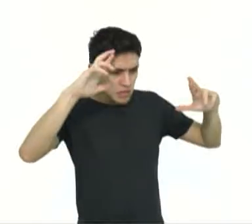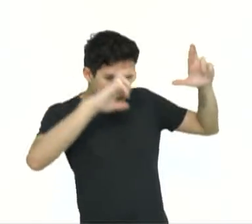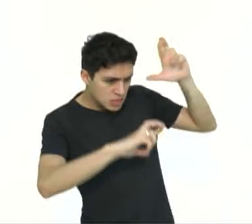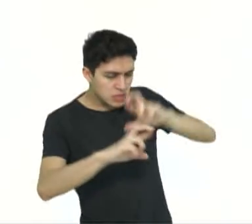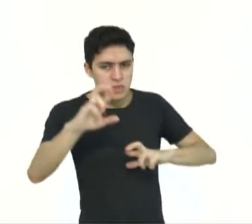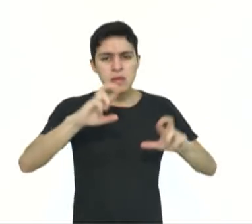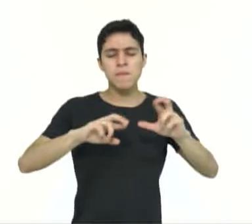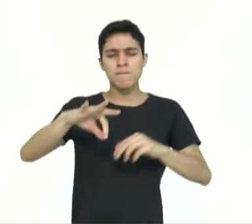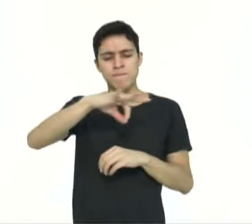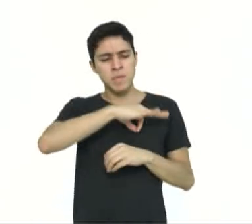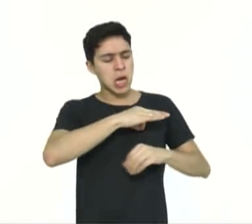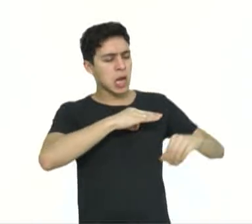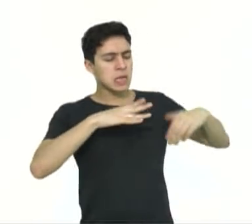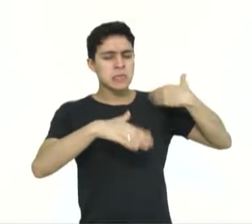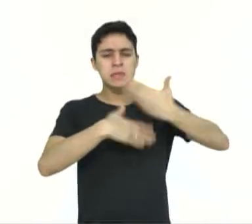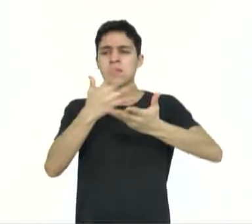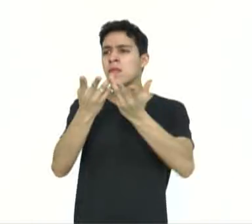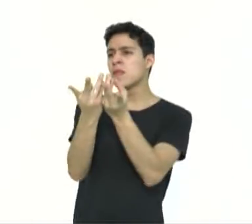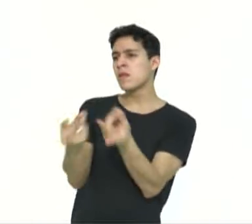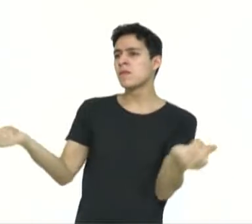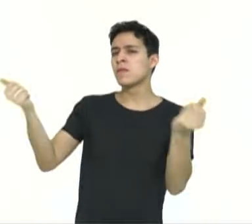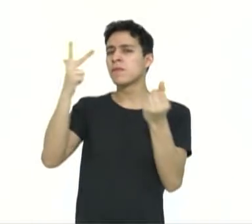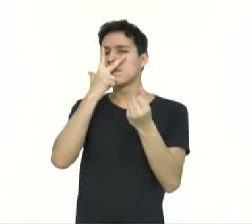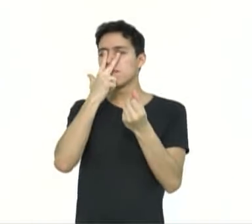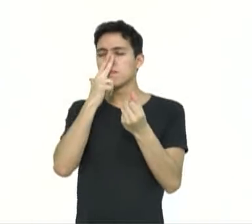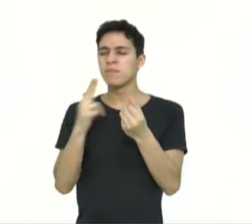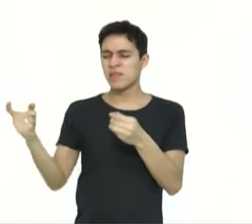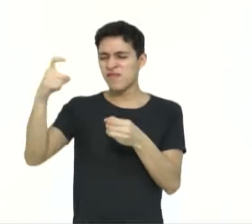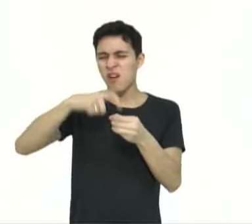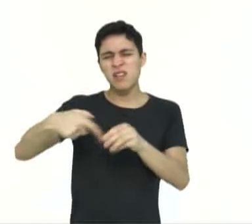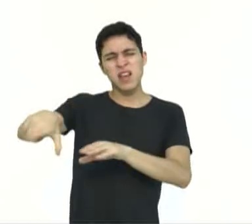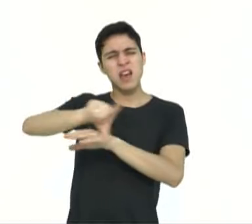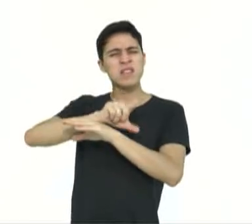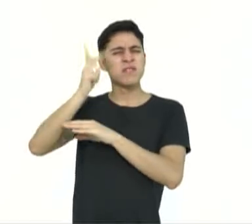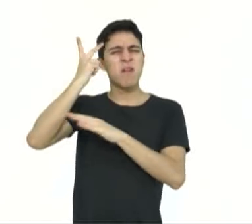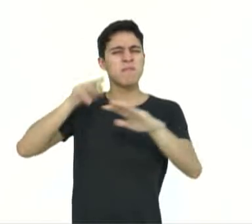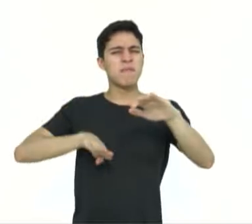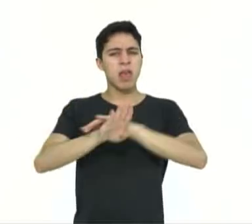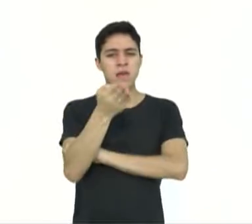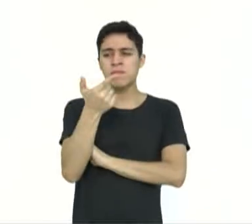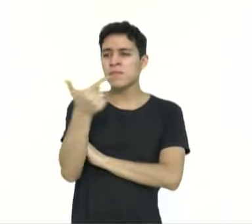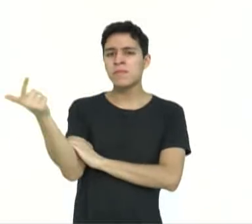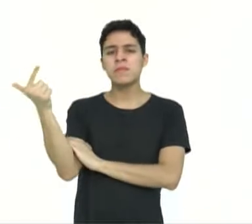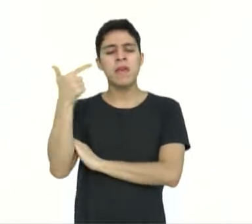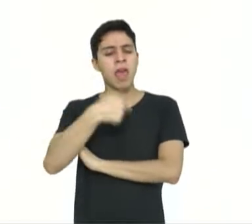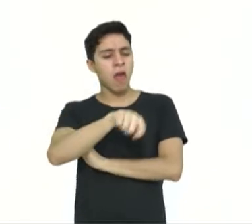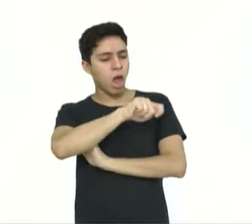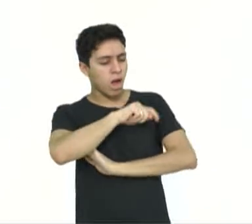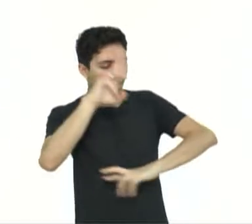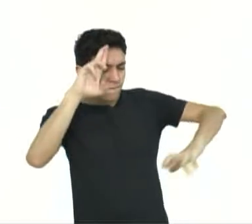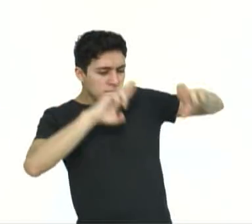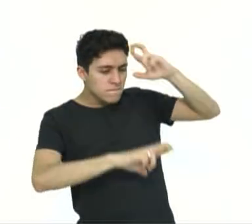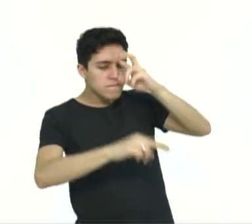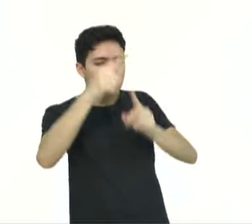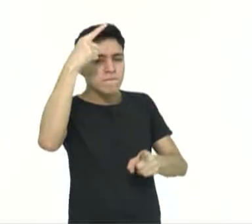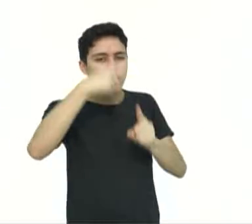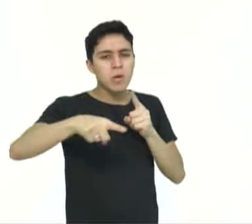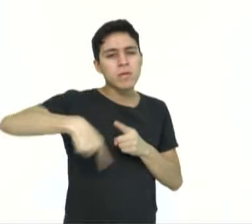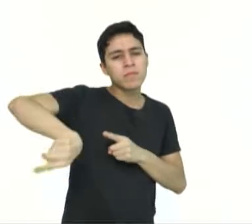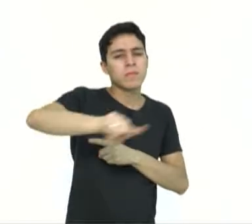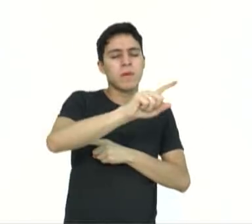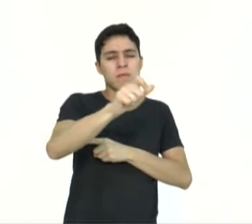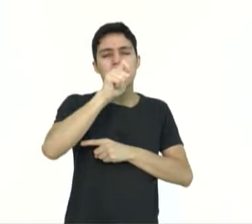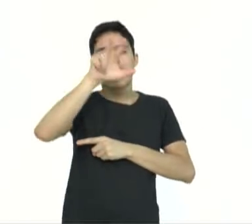causam barulho, mas depois de algum tempo tudo volta ao que era antes. Não há fiscalização para coibir as infrações.